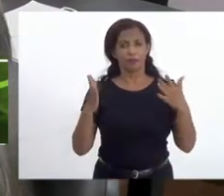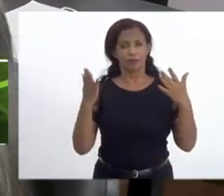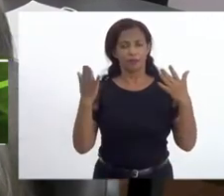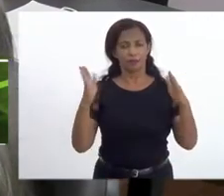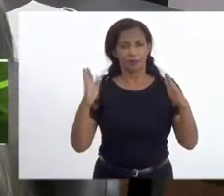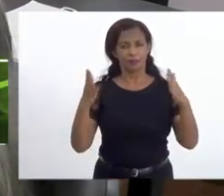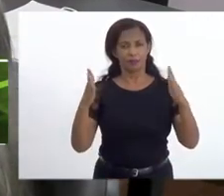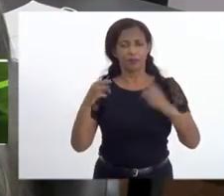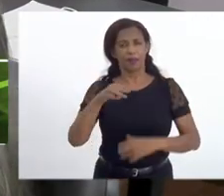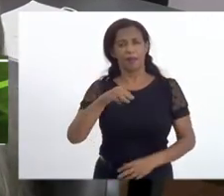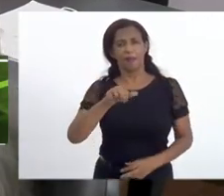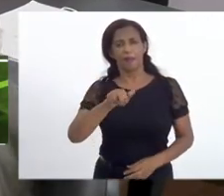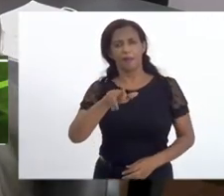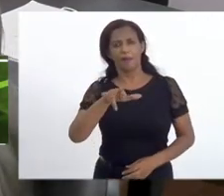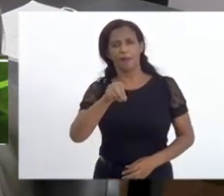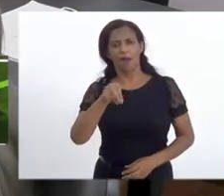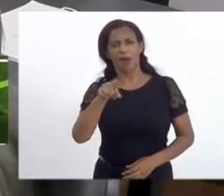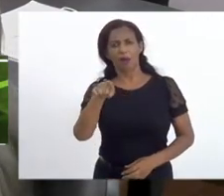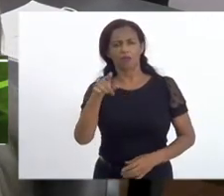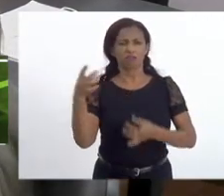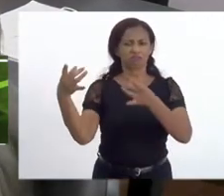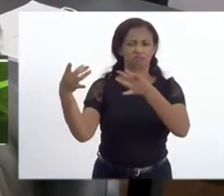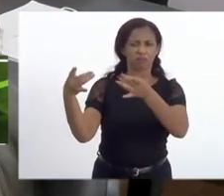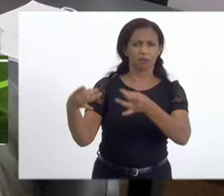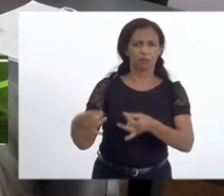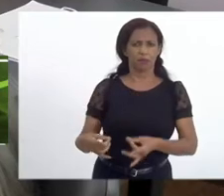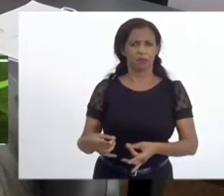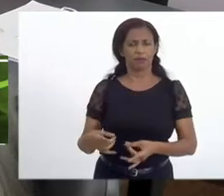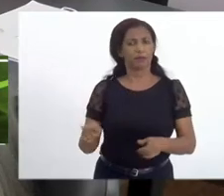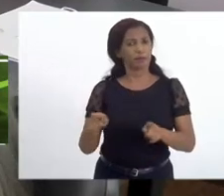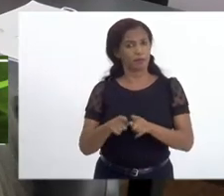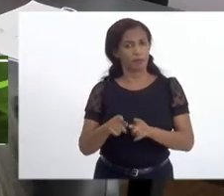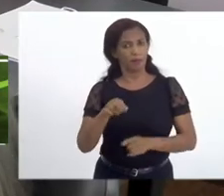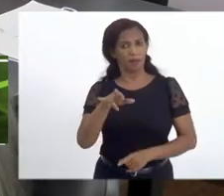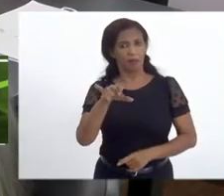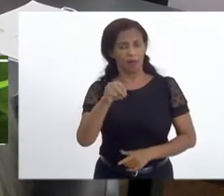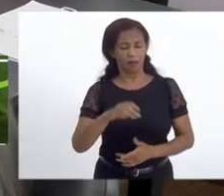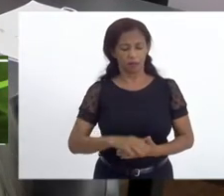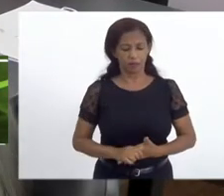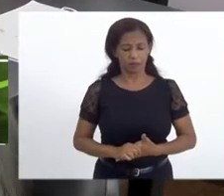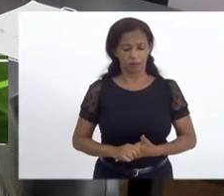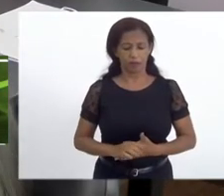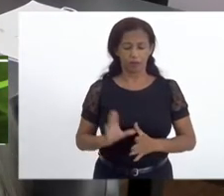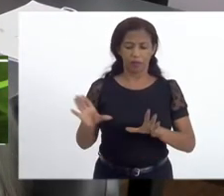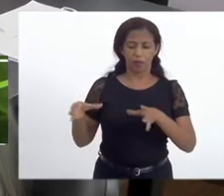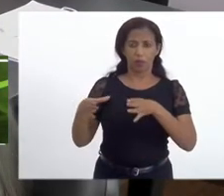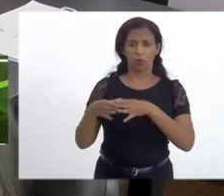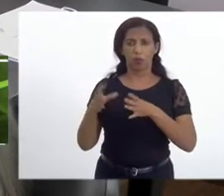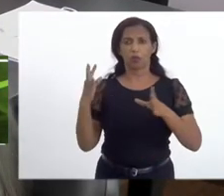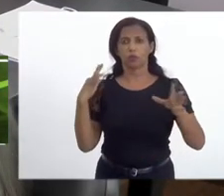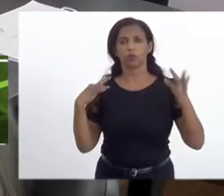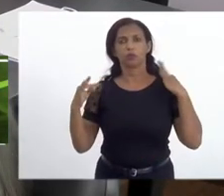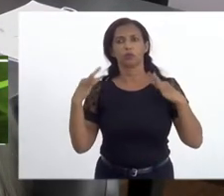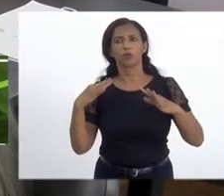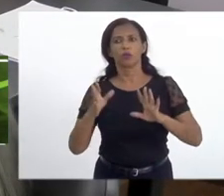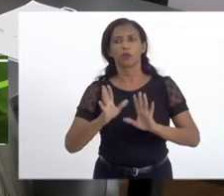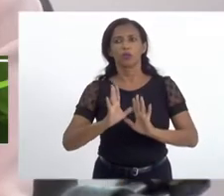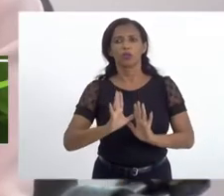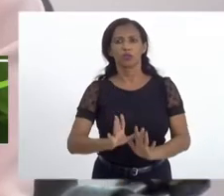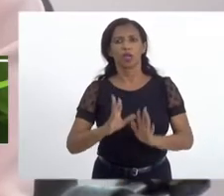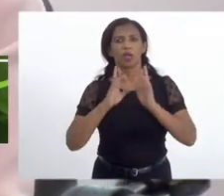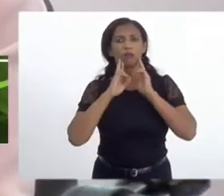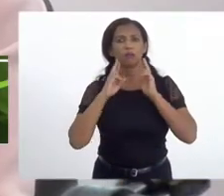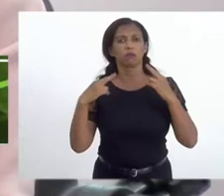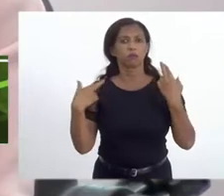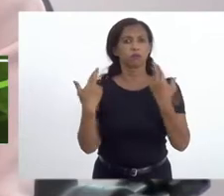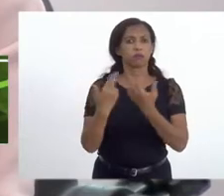Parabenizar aqui o Marco Navega pelas suas colocações. Inclusive, Marco, nós, pela Comissão de Turismo, já fizemos